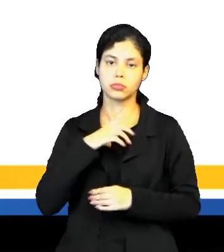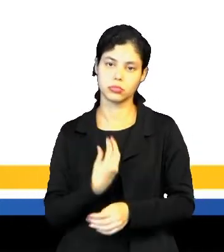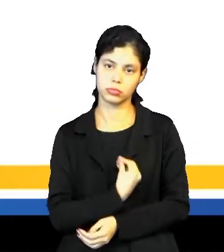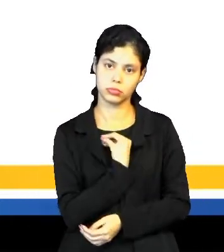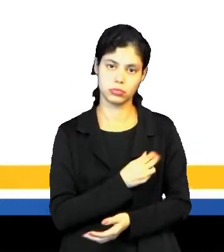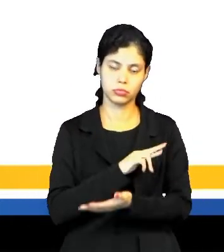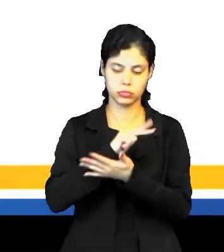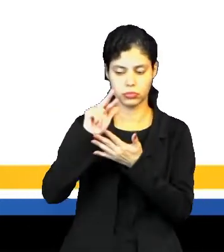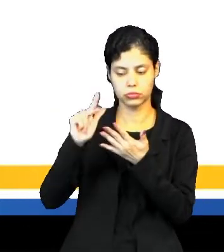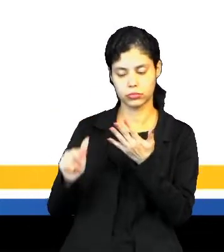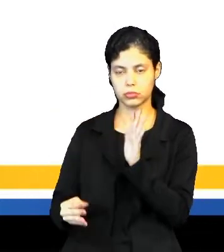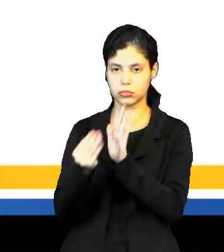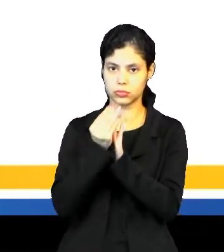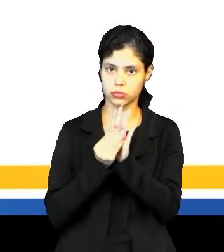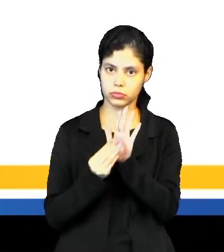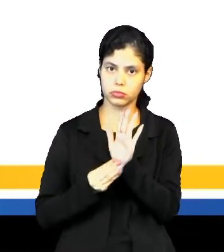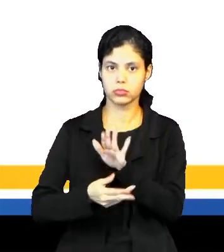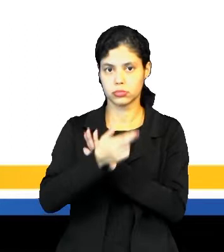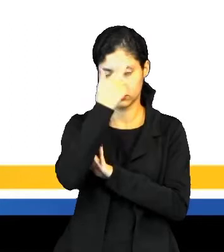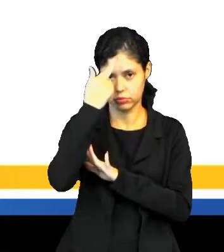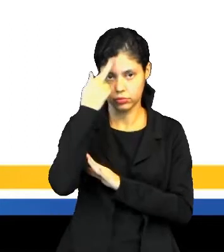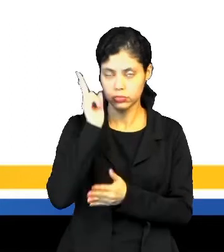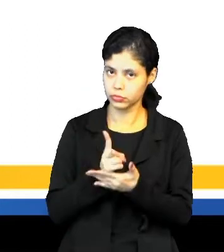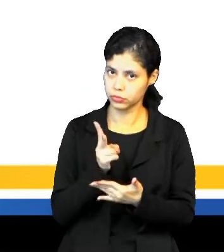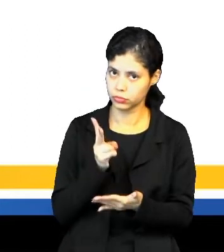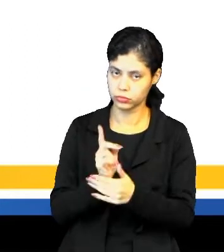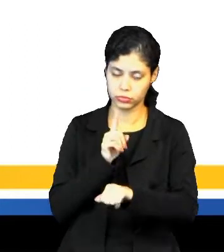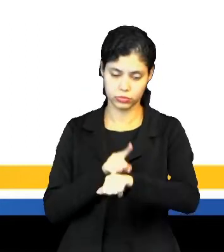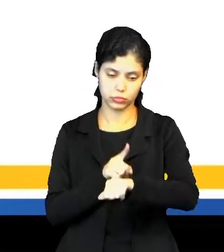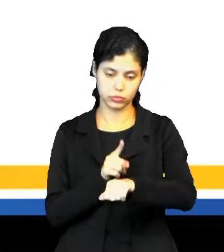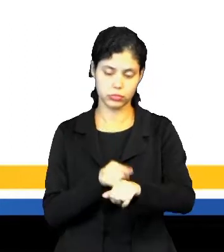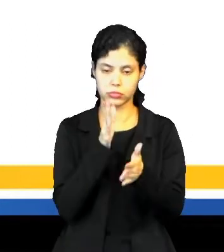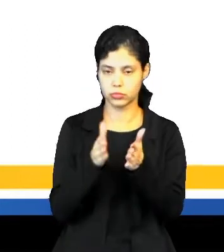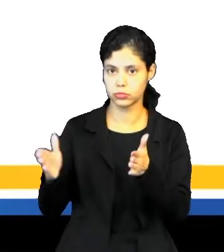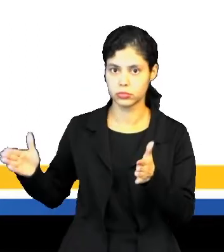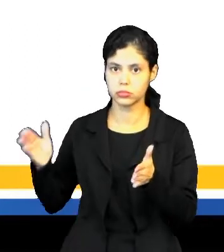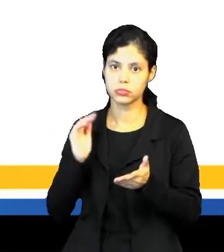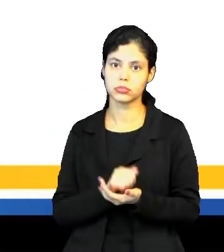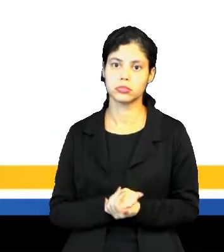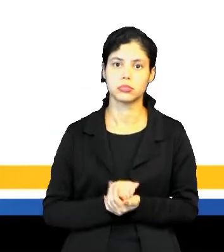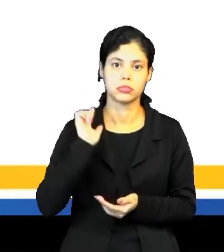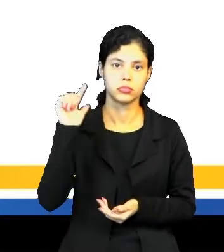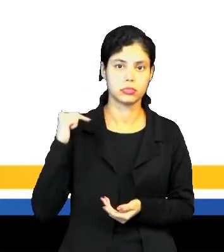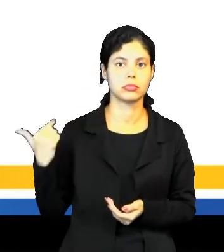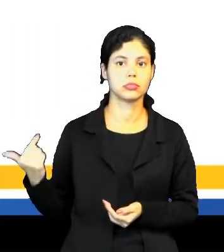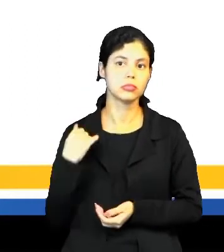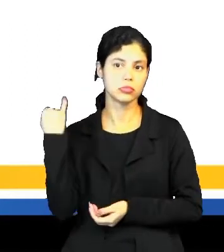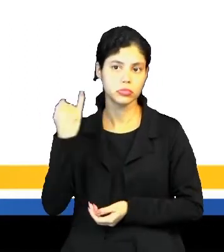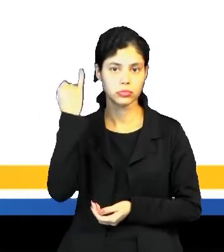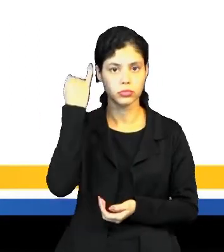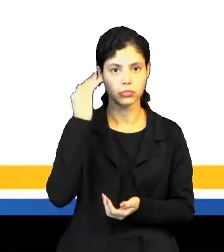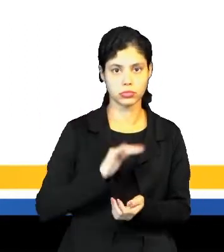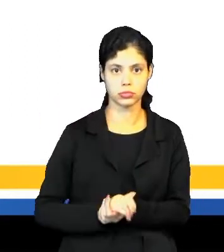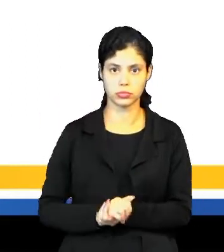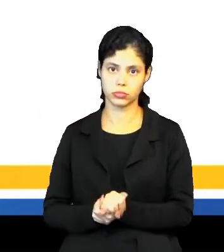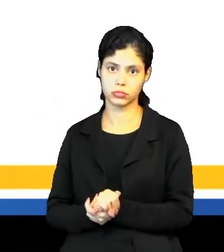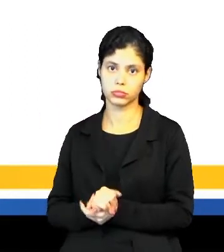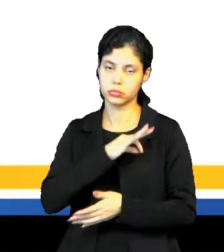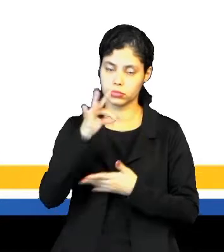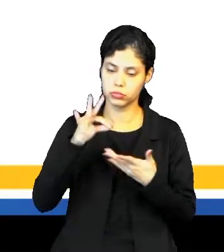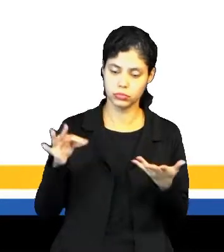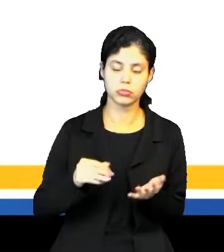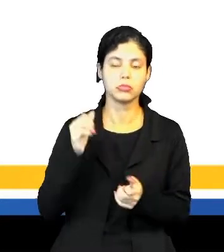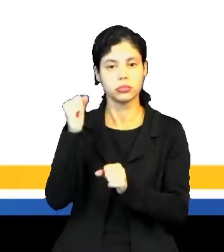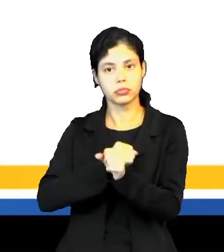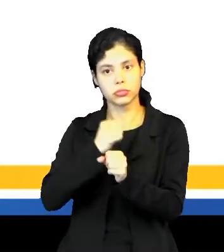viveram diferentes fatos históricos no mesmo tempo cronológico. Um outro importante elemento que contribui